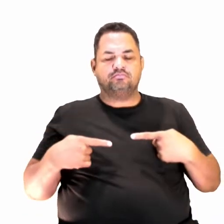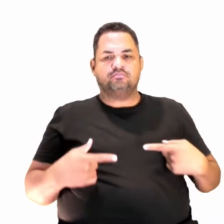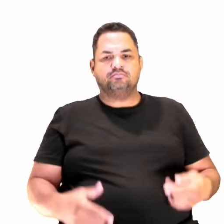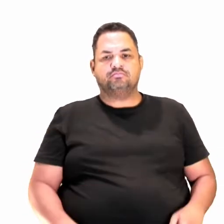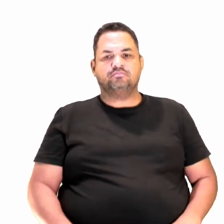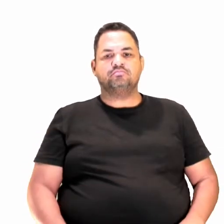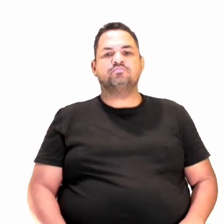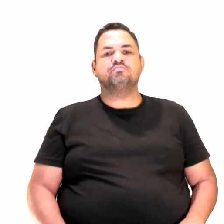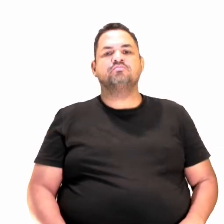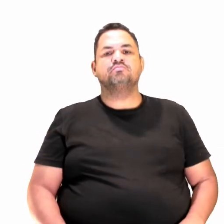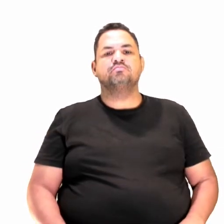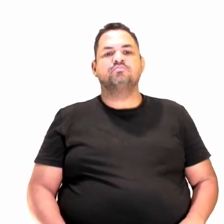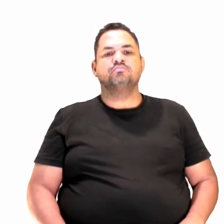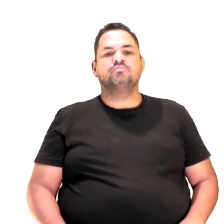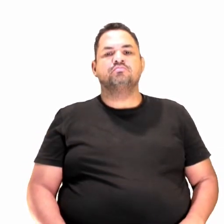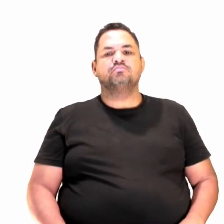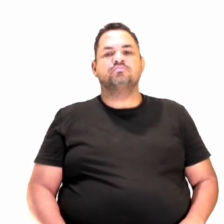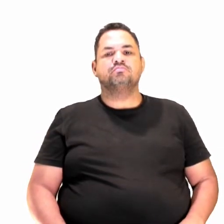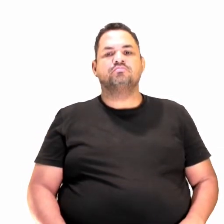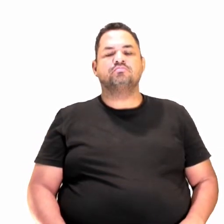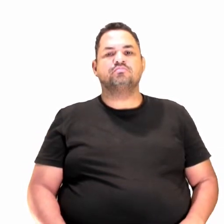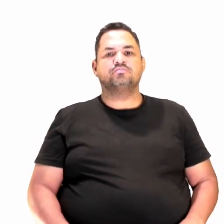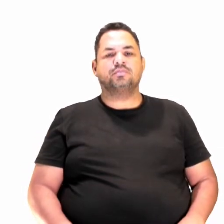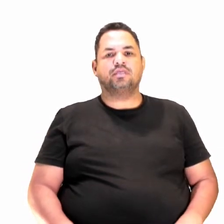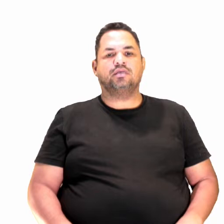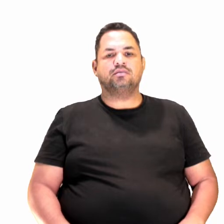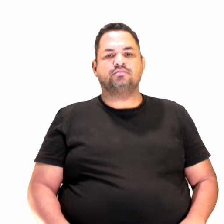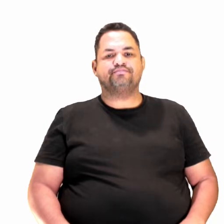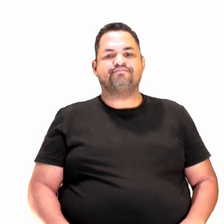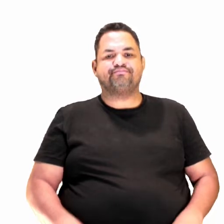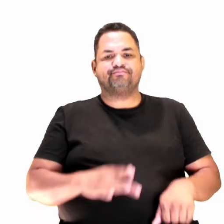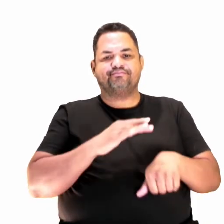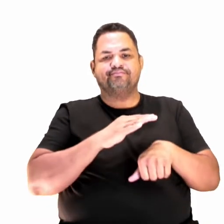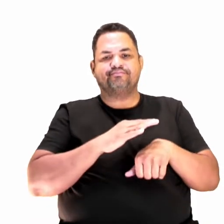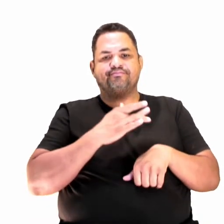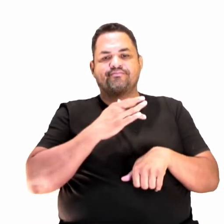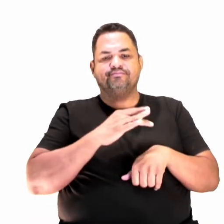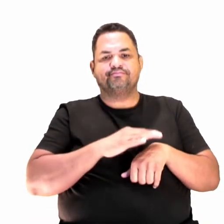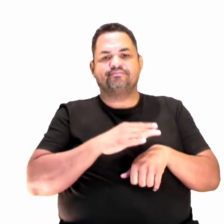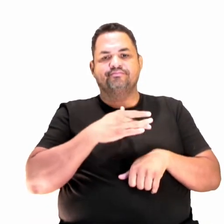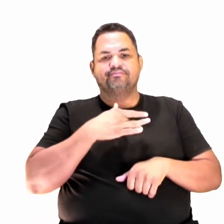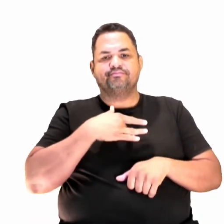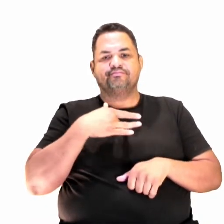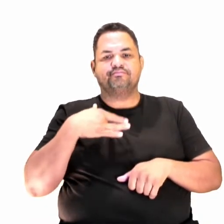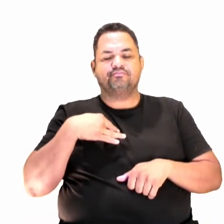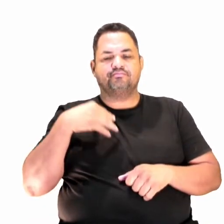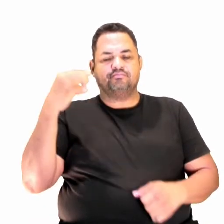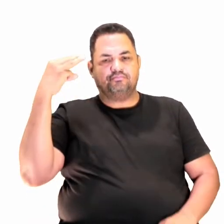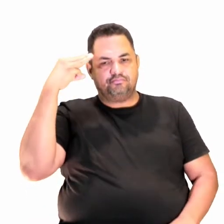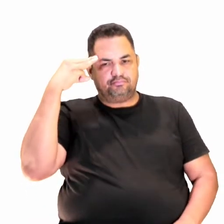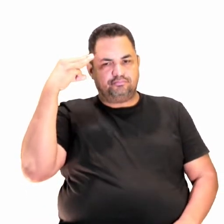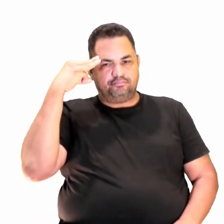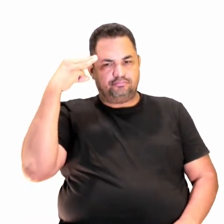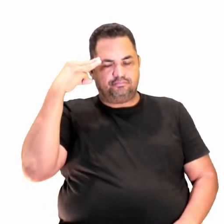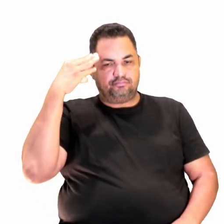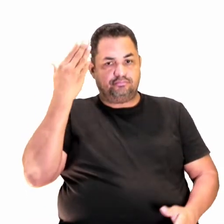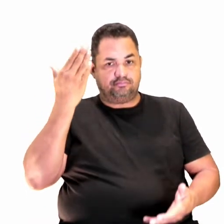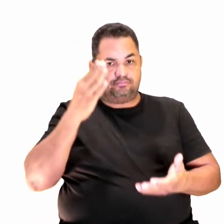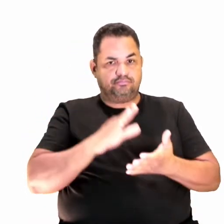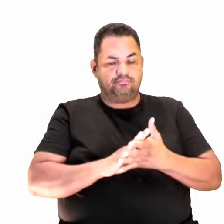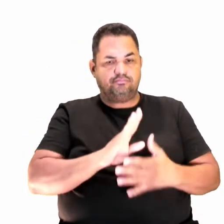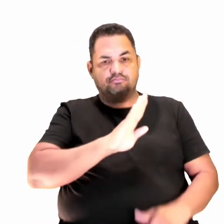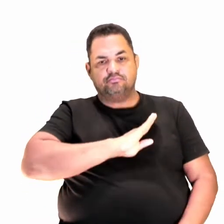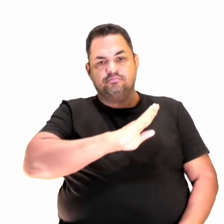com uma pior saúde mental, uma redução de qualidade de vida, incluindo diabetes e doenças do coração. Na B, só pode